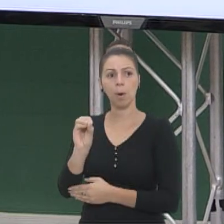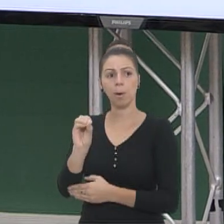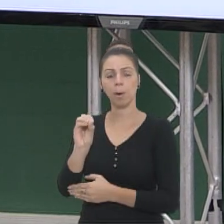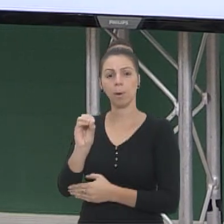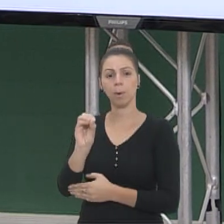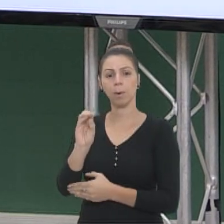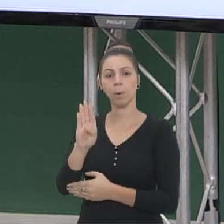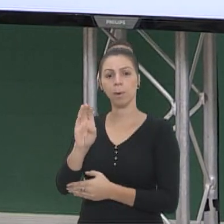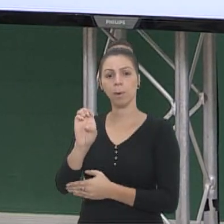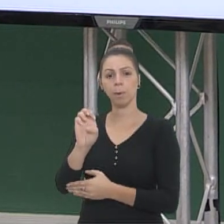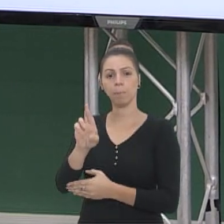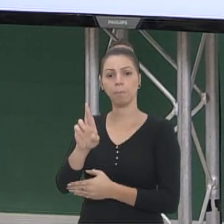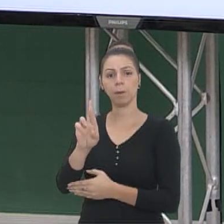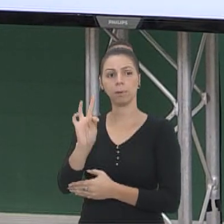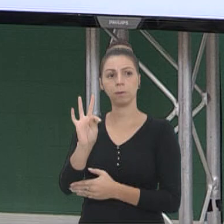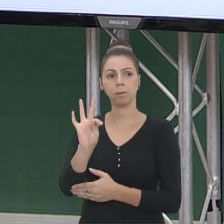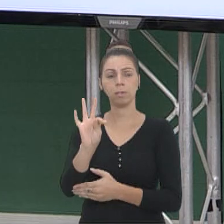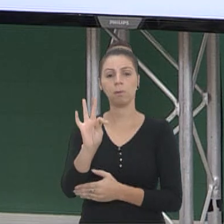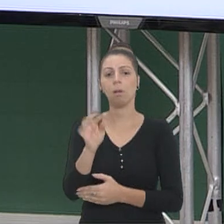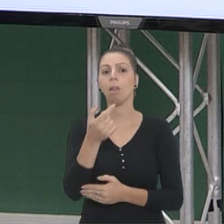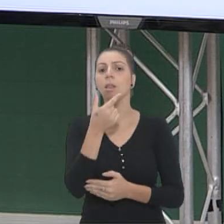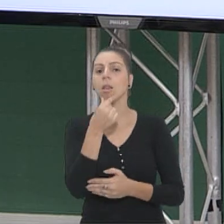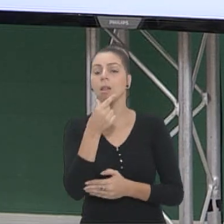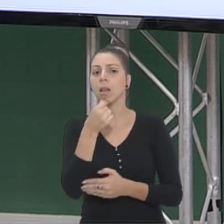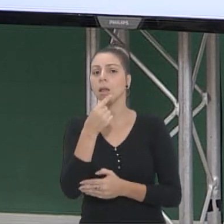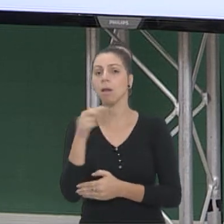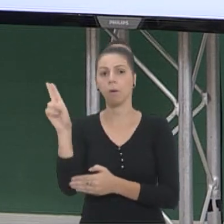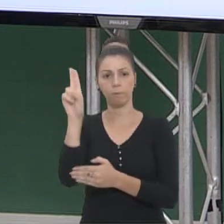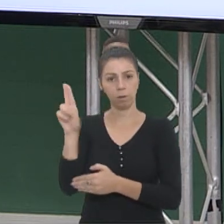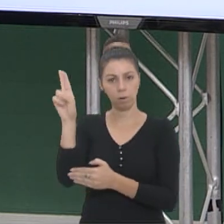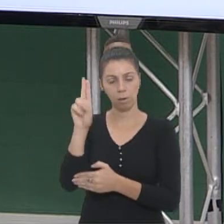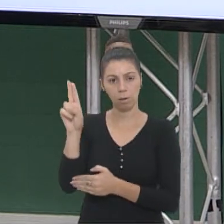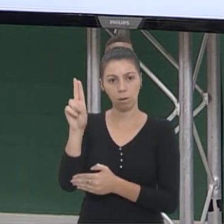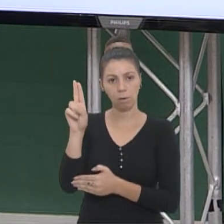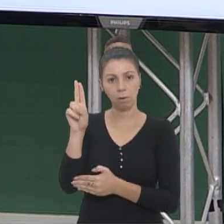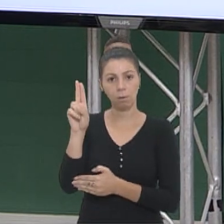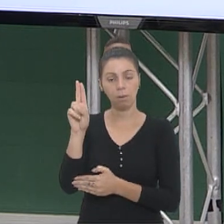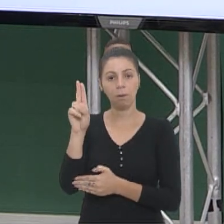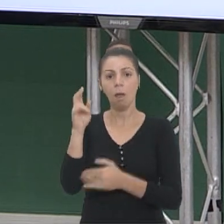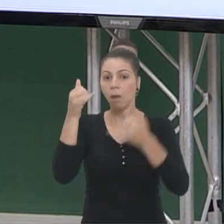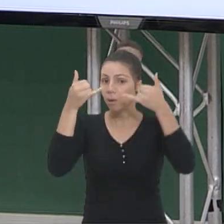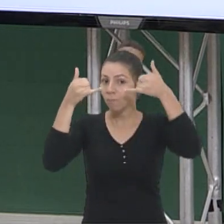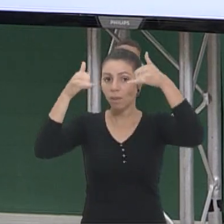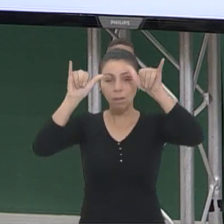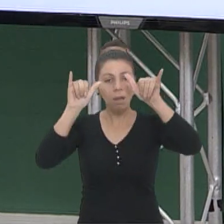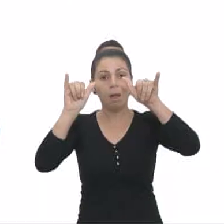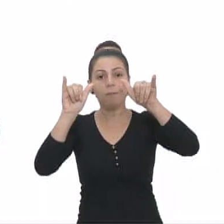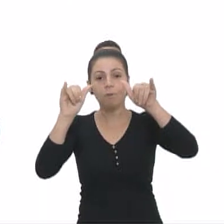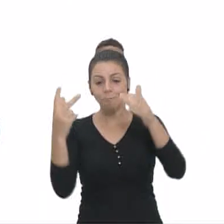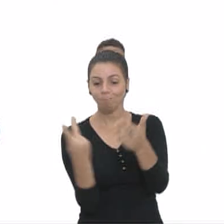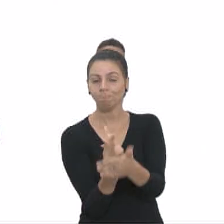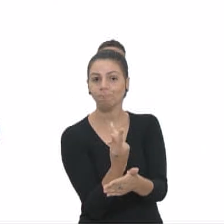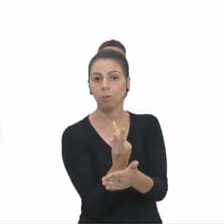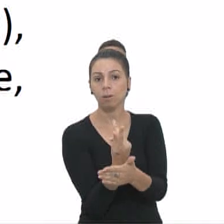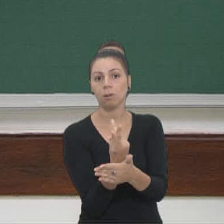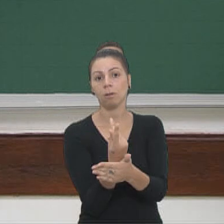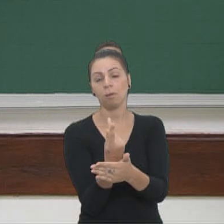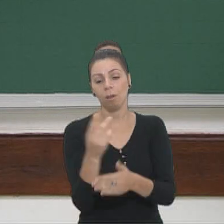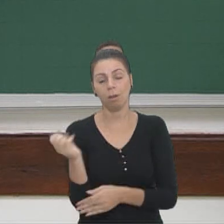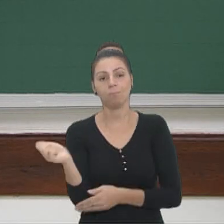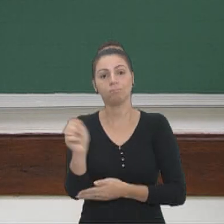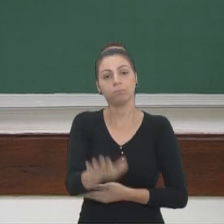Birmingham, na Inglaterra, o inevitável acidente não é obra do destino, mas